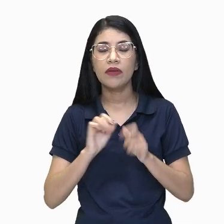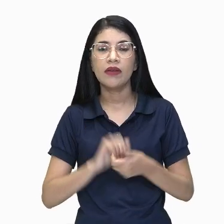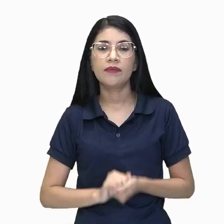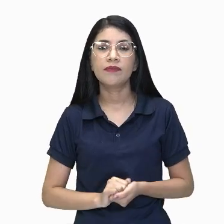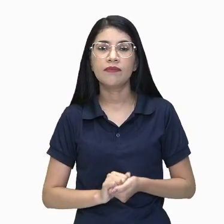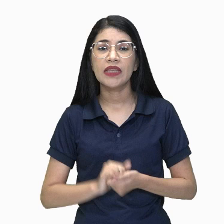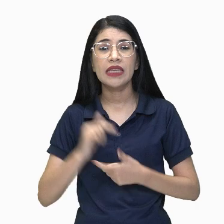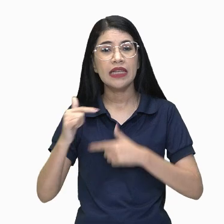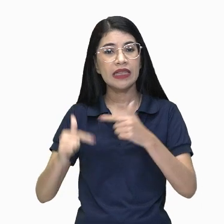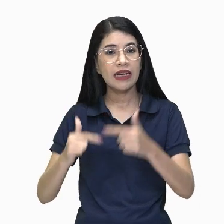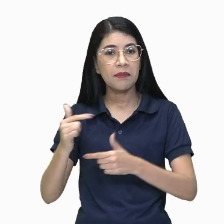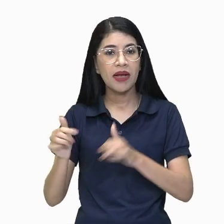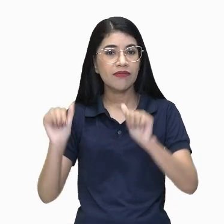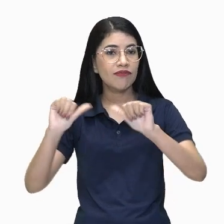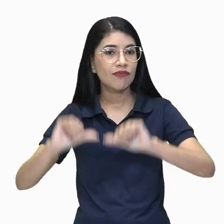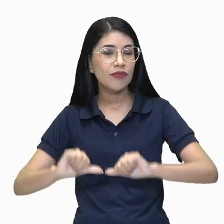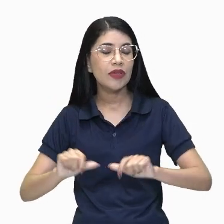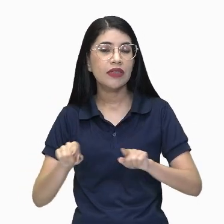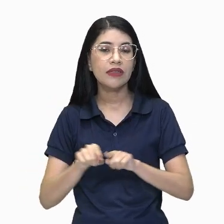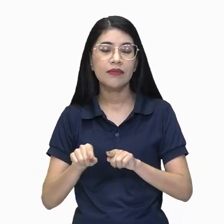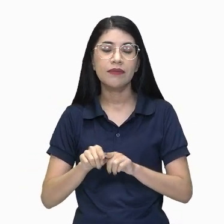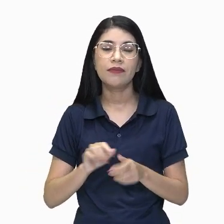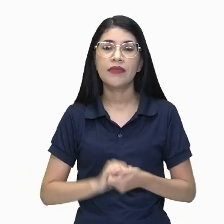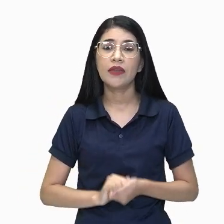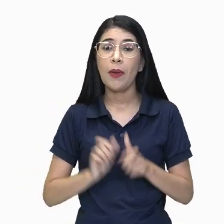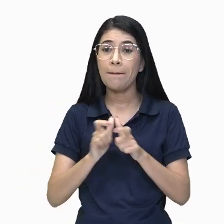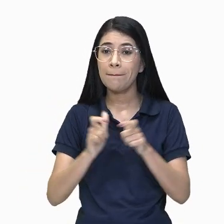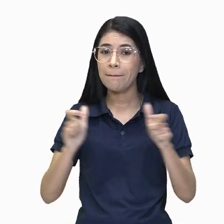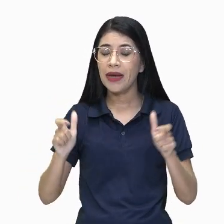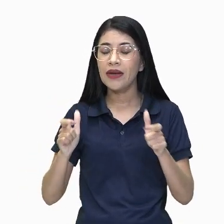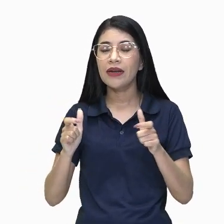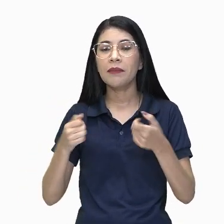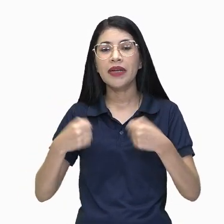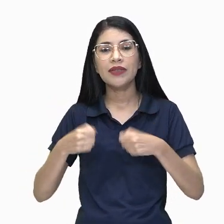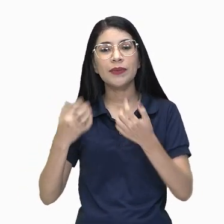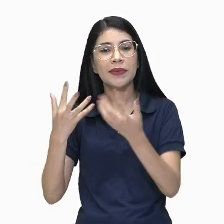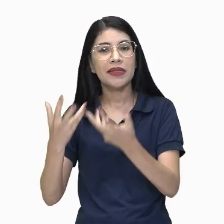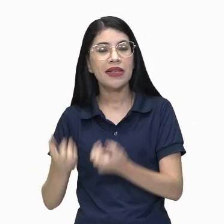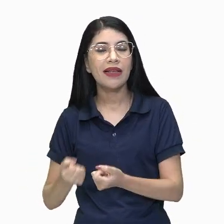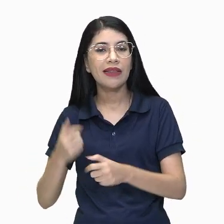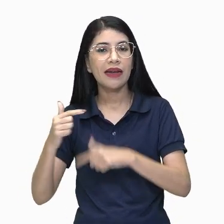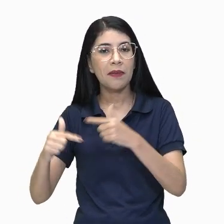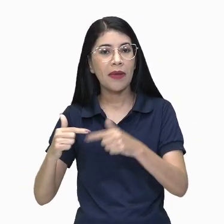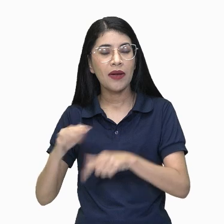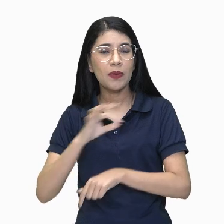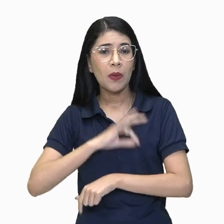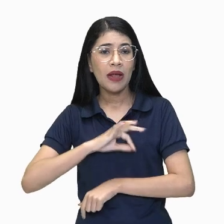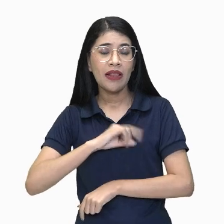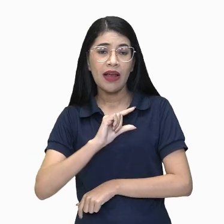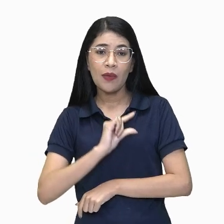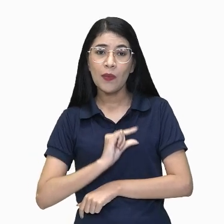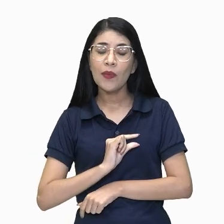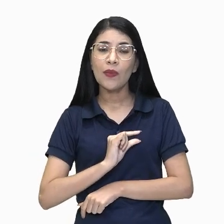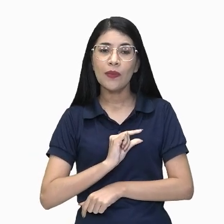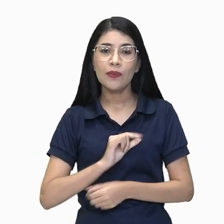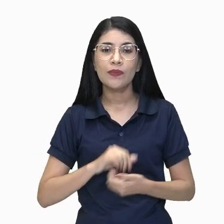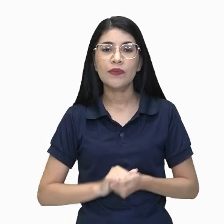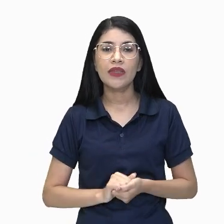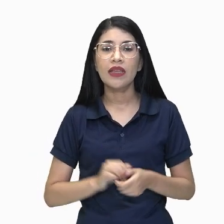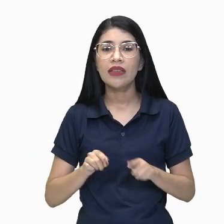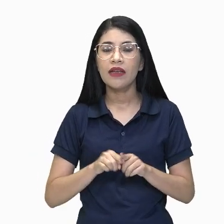emprego precário. Né? Então, a maioria teve que aceitar trabalhos mal remunerados e em